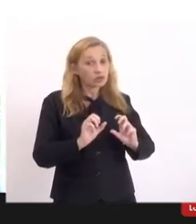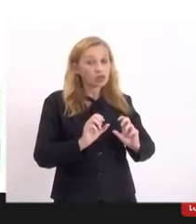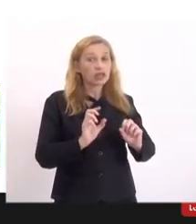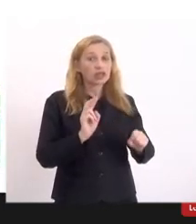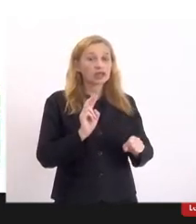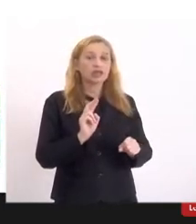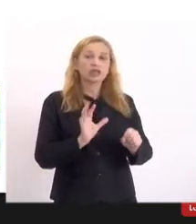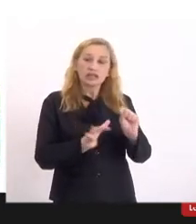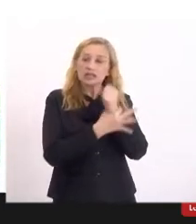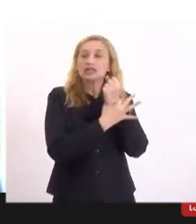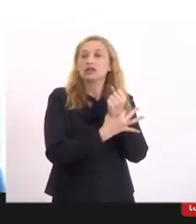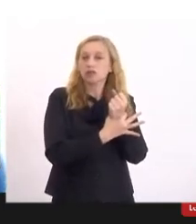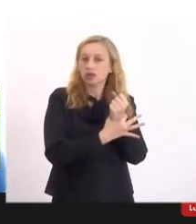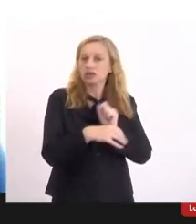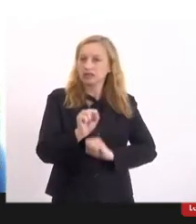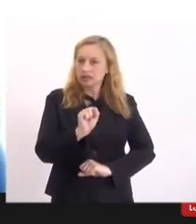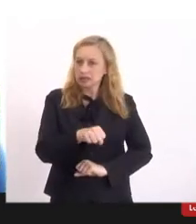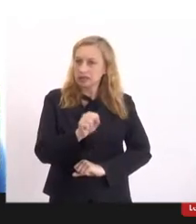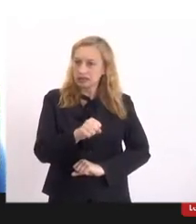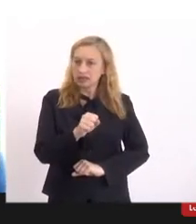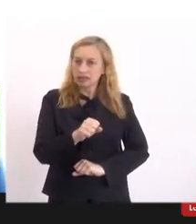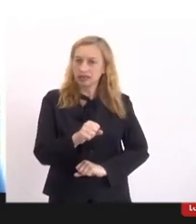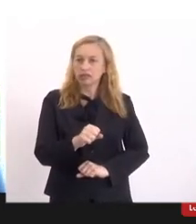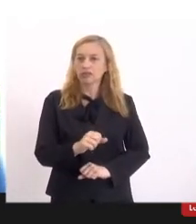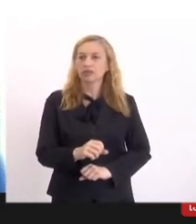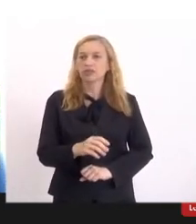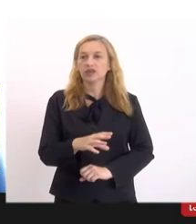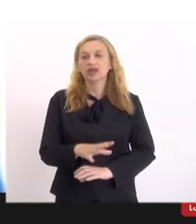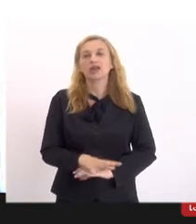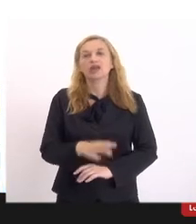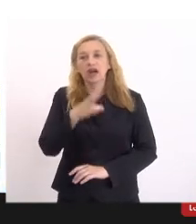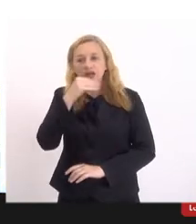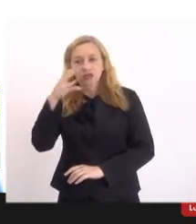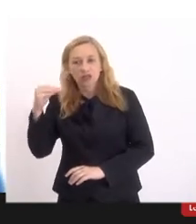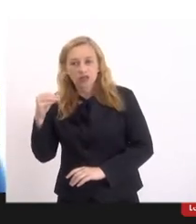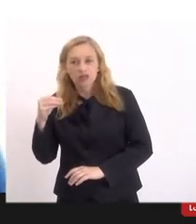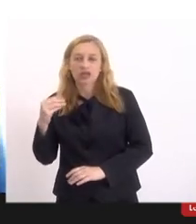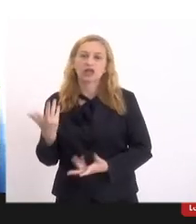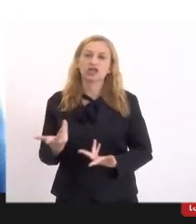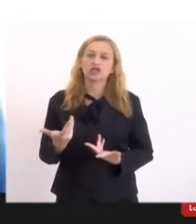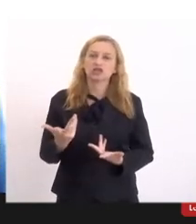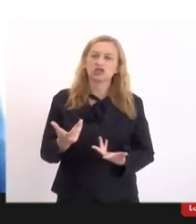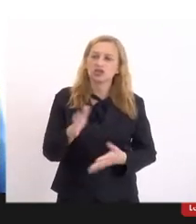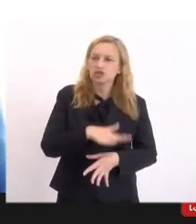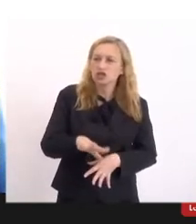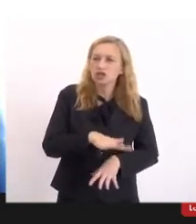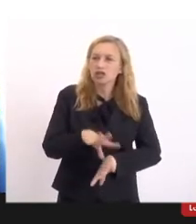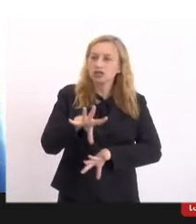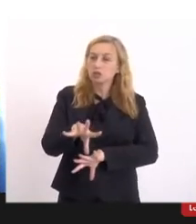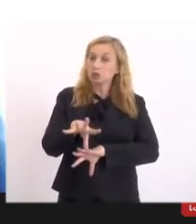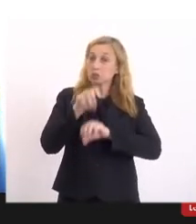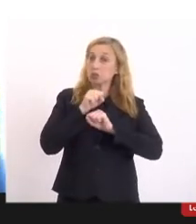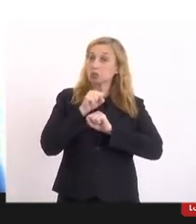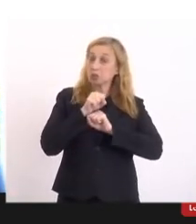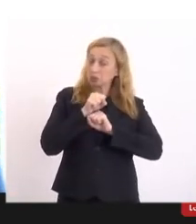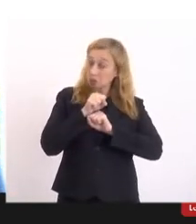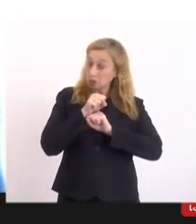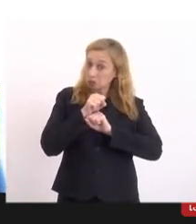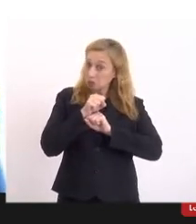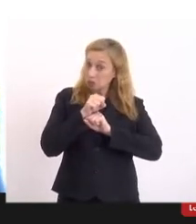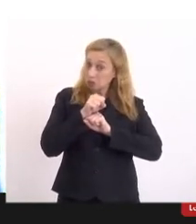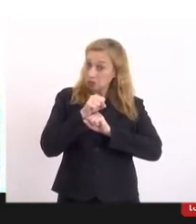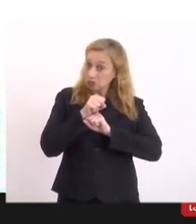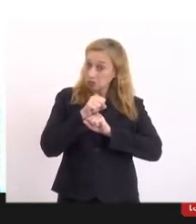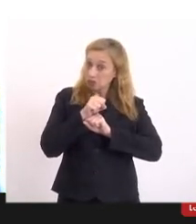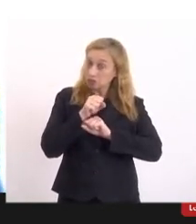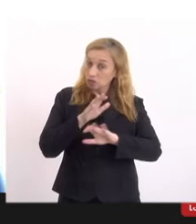e uma parcela considerável dos adolescentes, e temos um índice de contágio, né, que não nos coloca nem bandeira vermelha, nem bandeira